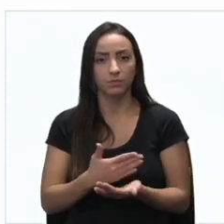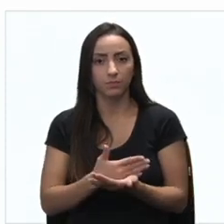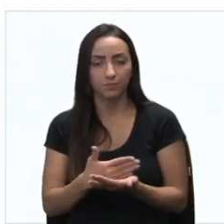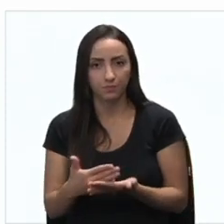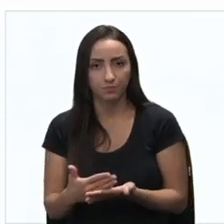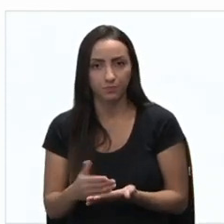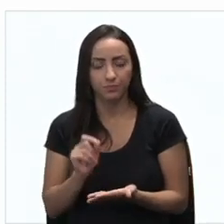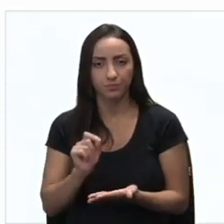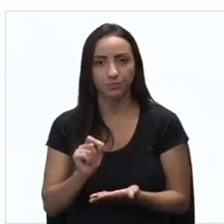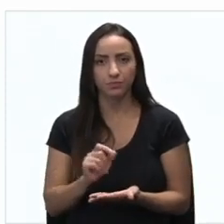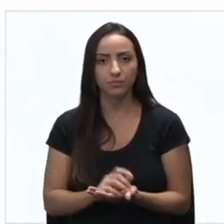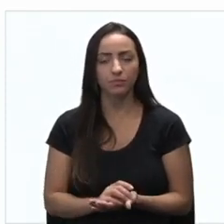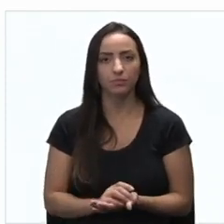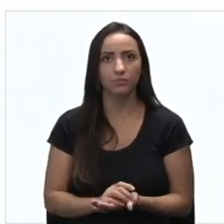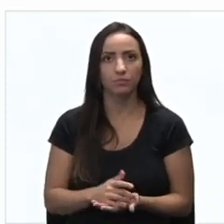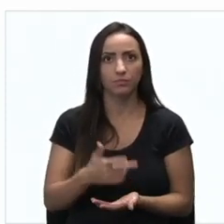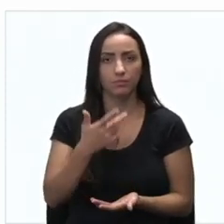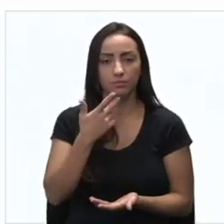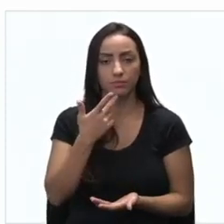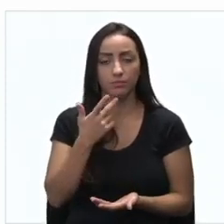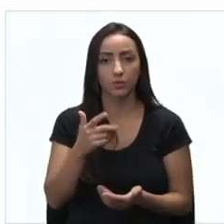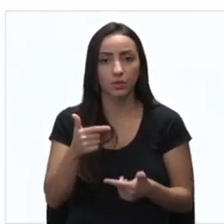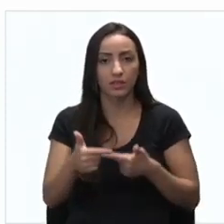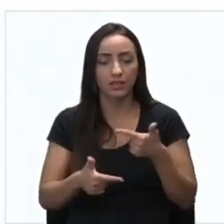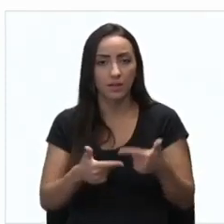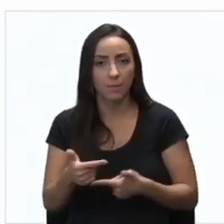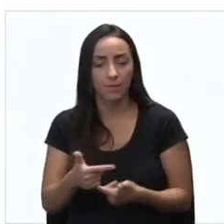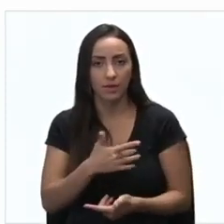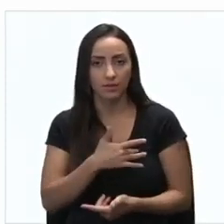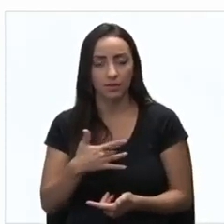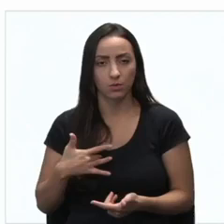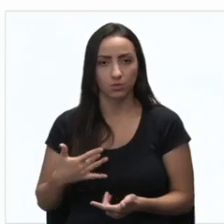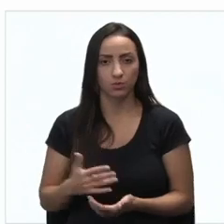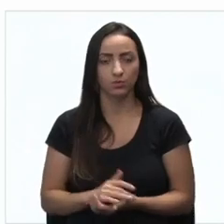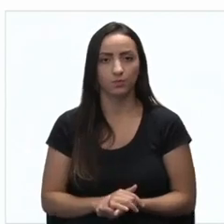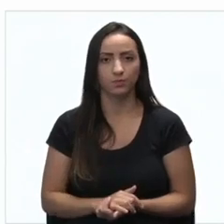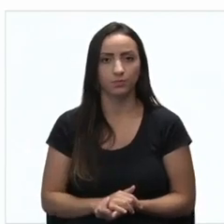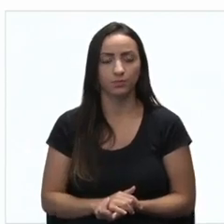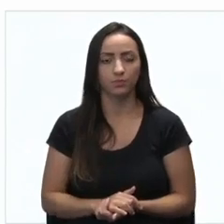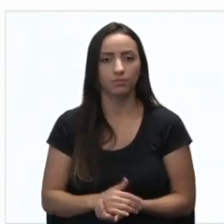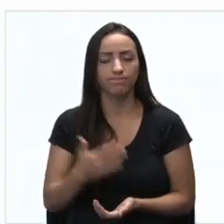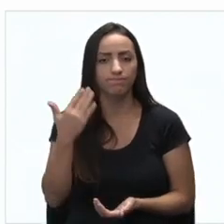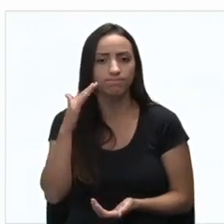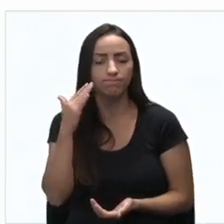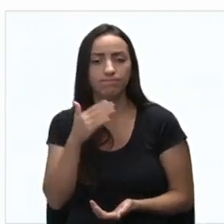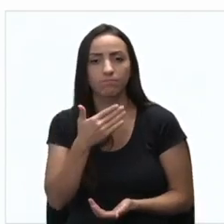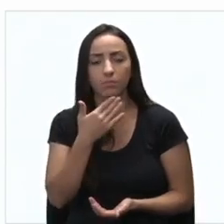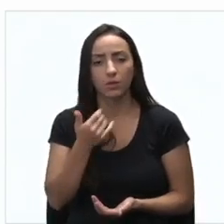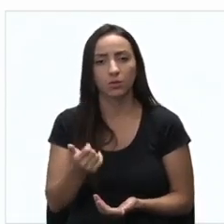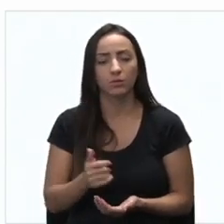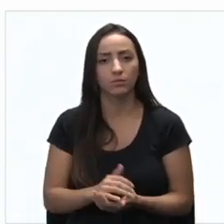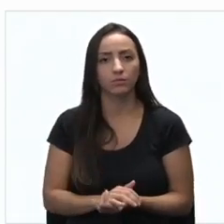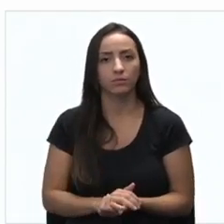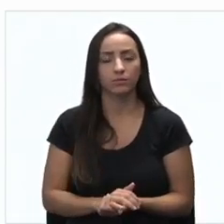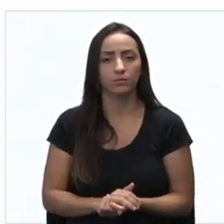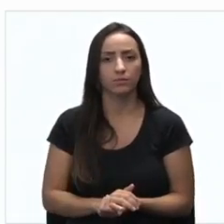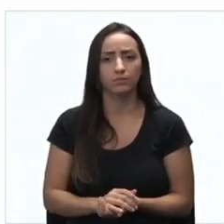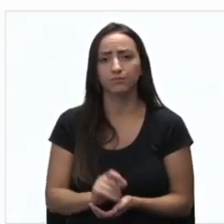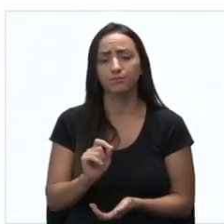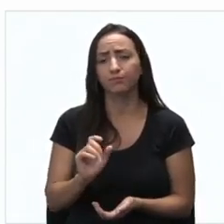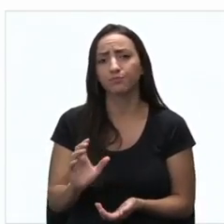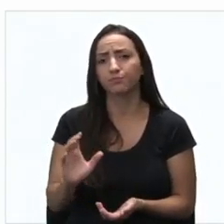Começando então falando sobre o trabalho em saúde, né? Vamos compreender um pouco sobre o